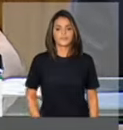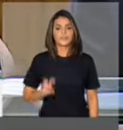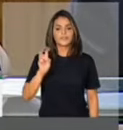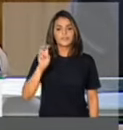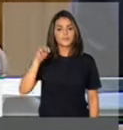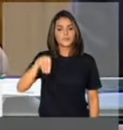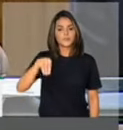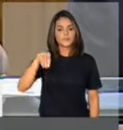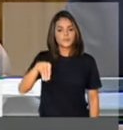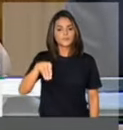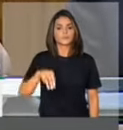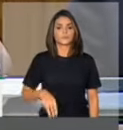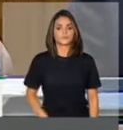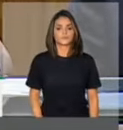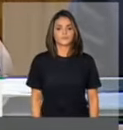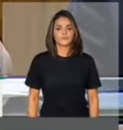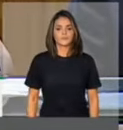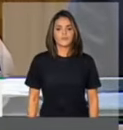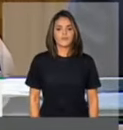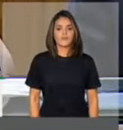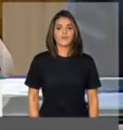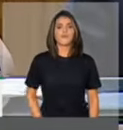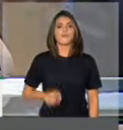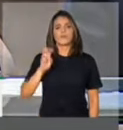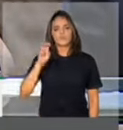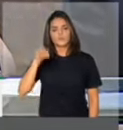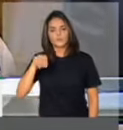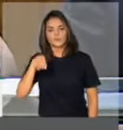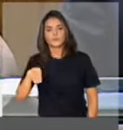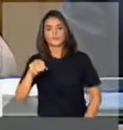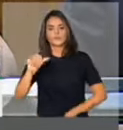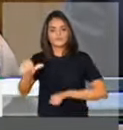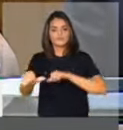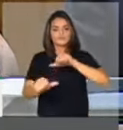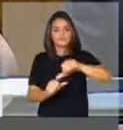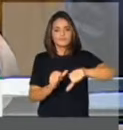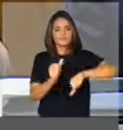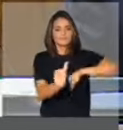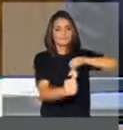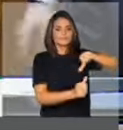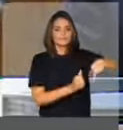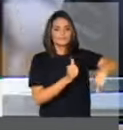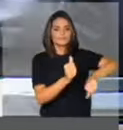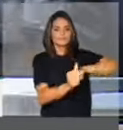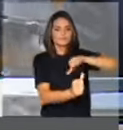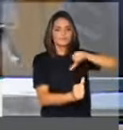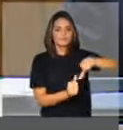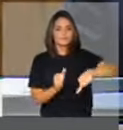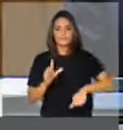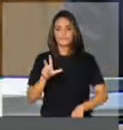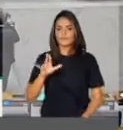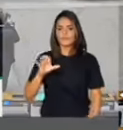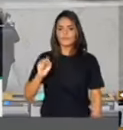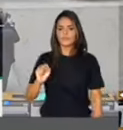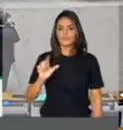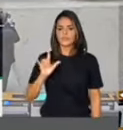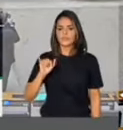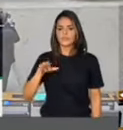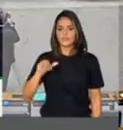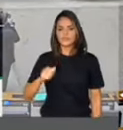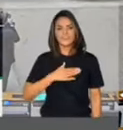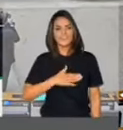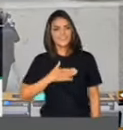de 5 minutos e eu vou intercalando com os outros deputados. Ok, deputado Paulão? Deputado Luiz Lima, do Rio de Janeiro.